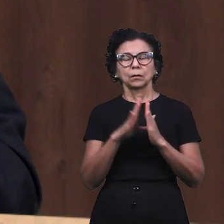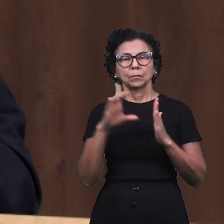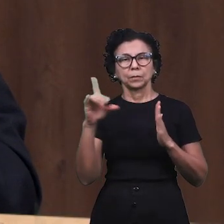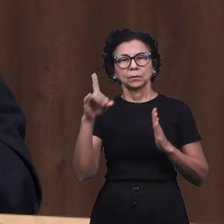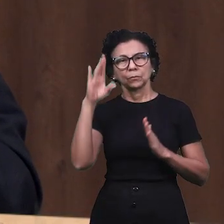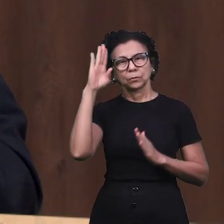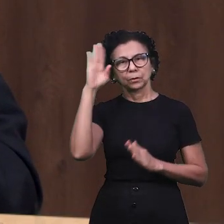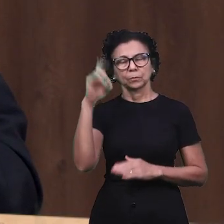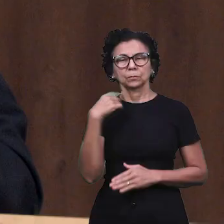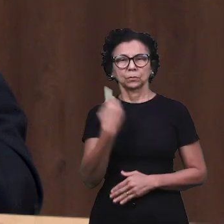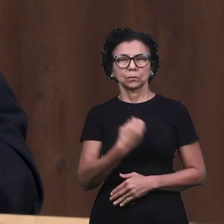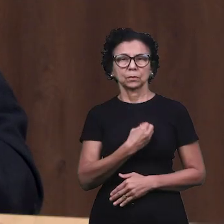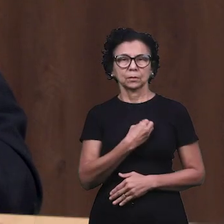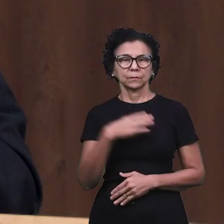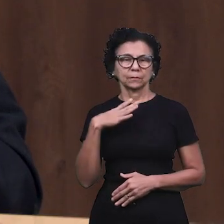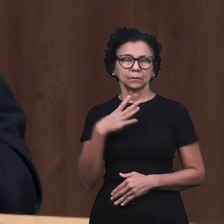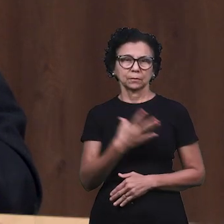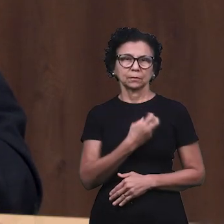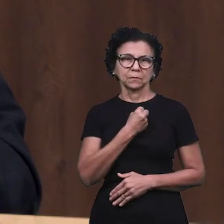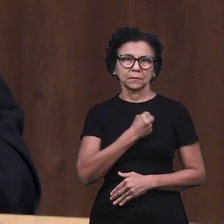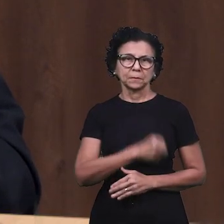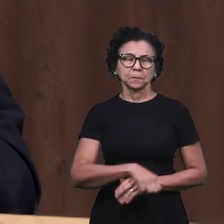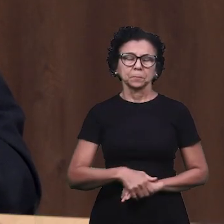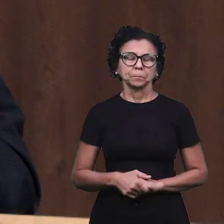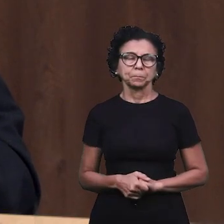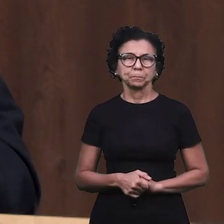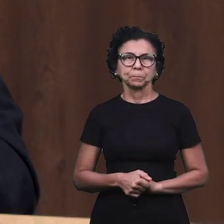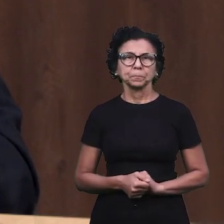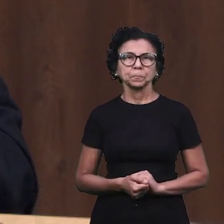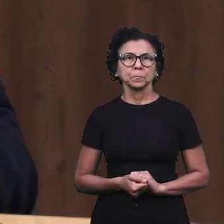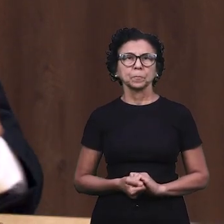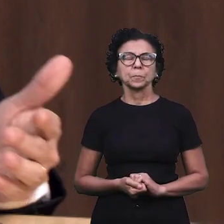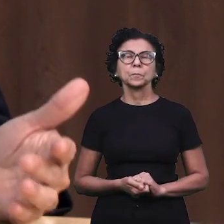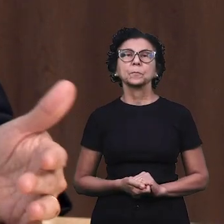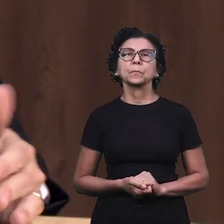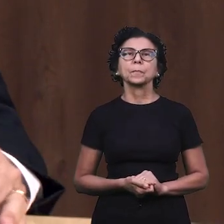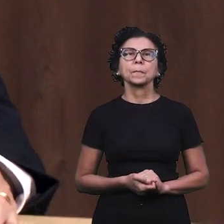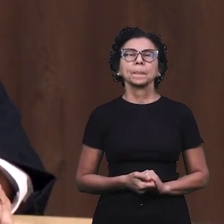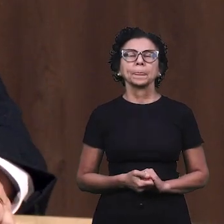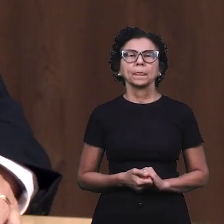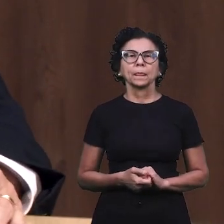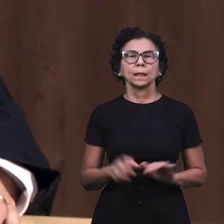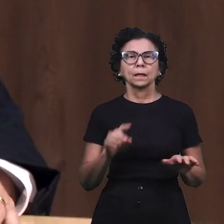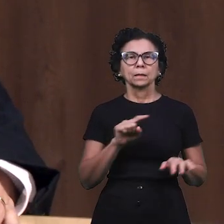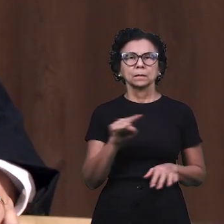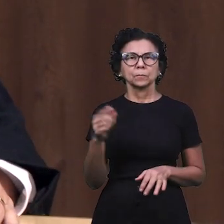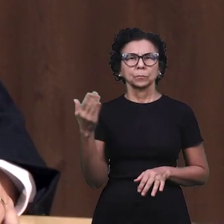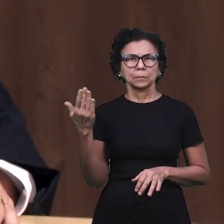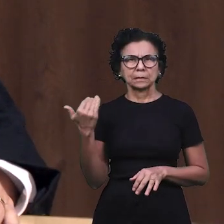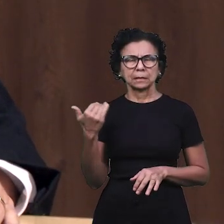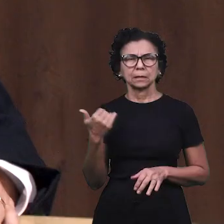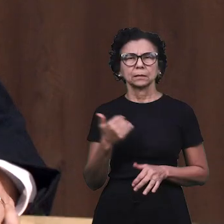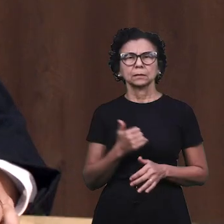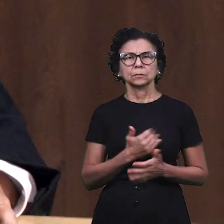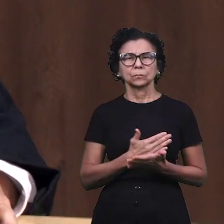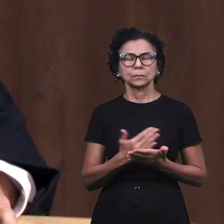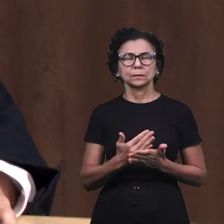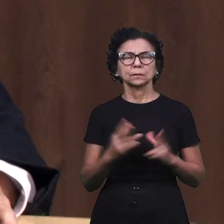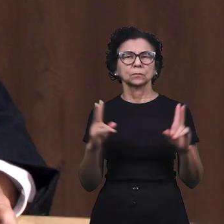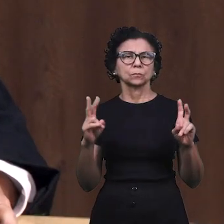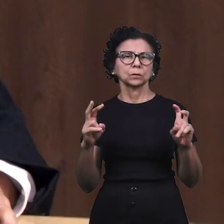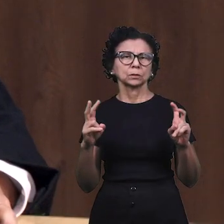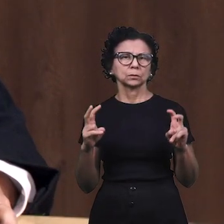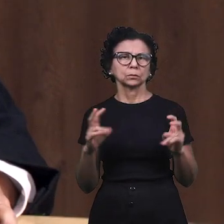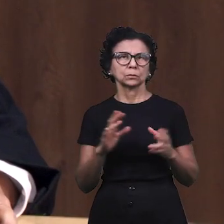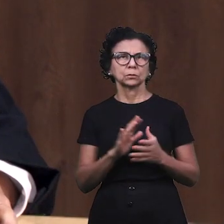para a nossa salvação. Nós vamos dar continuidade a um assunto que iniciamos na semana anterior, a respeito